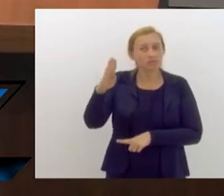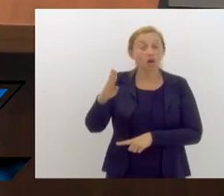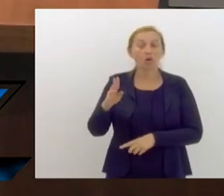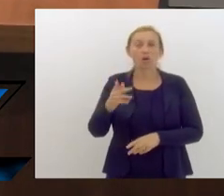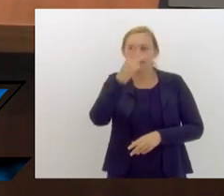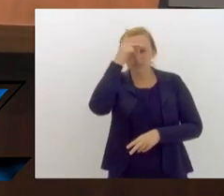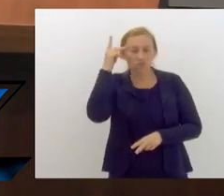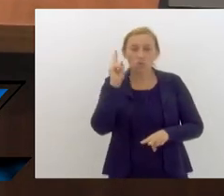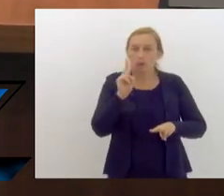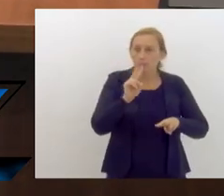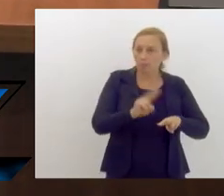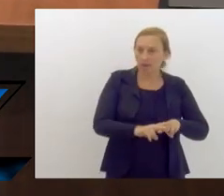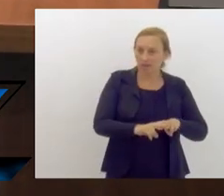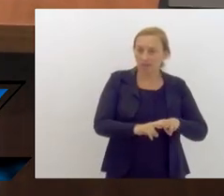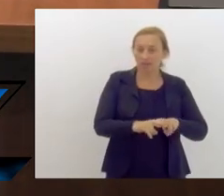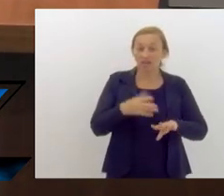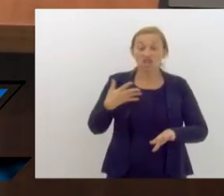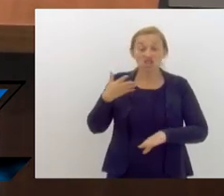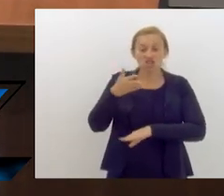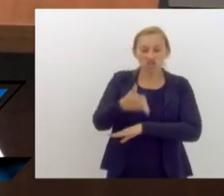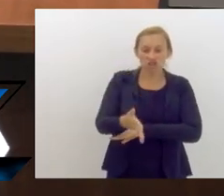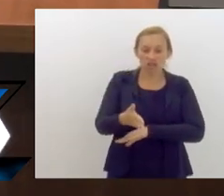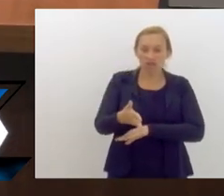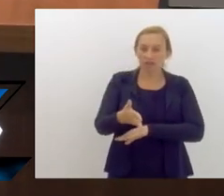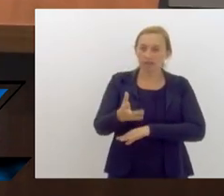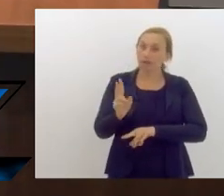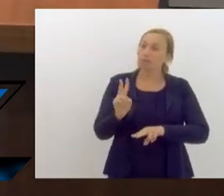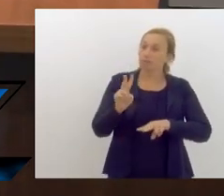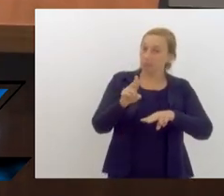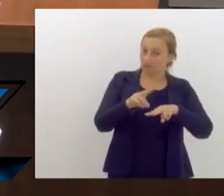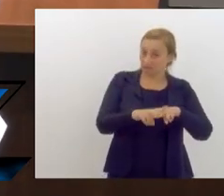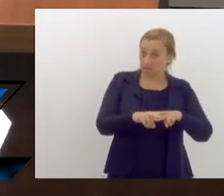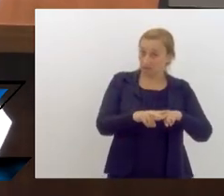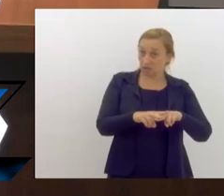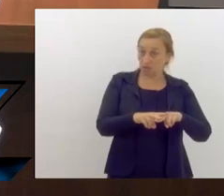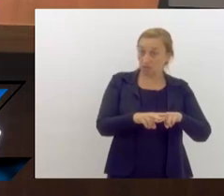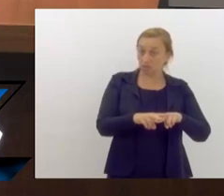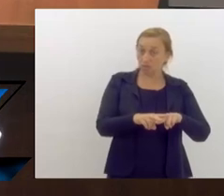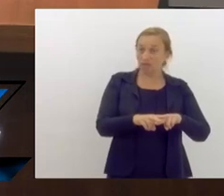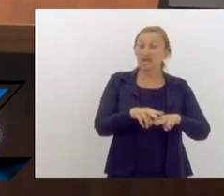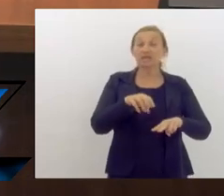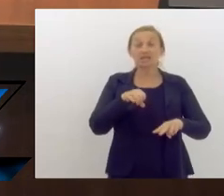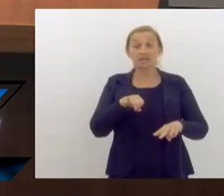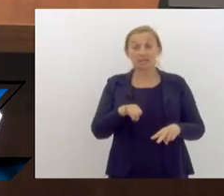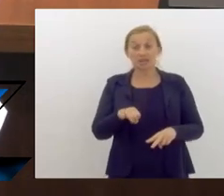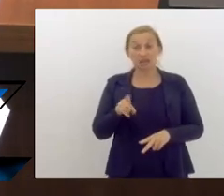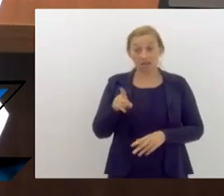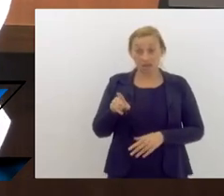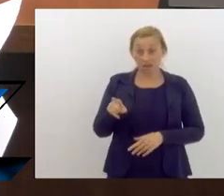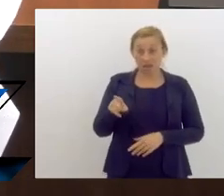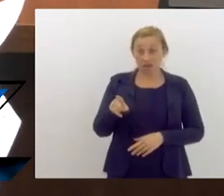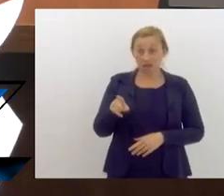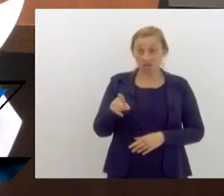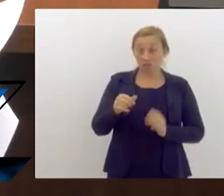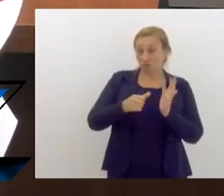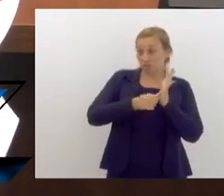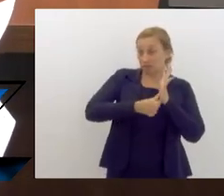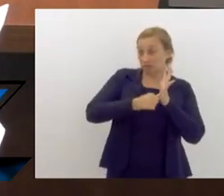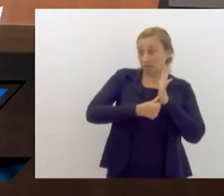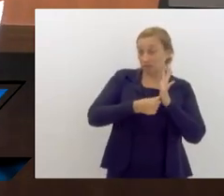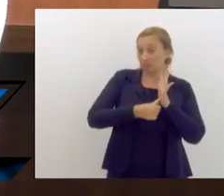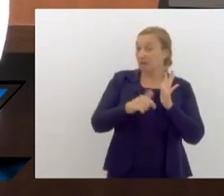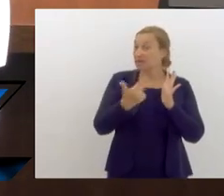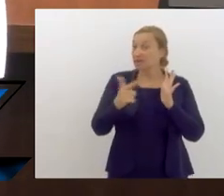preso chega ao sistema penitenciário se ele foi identificado né pela digital e não tem